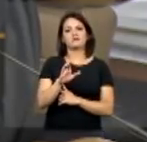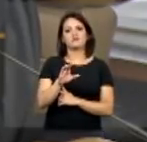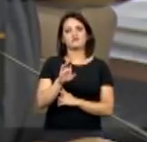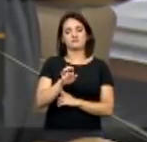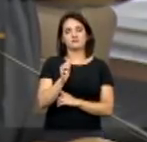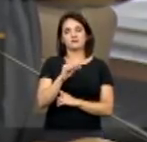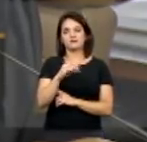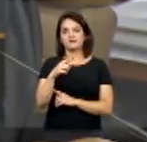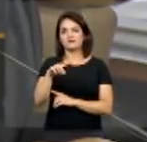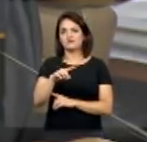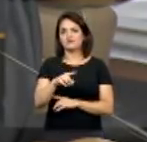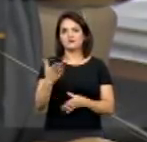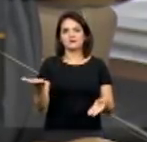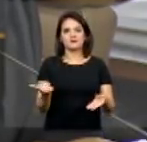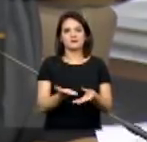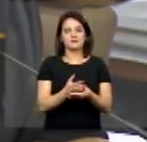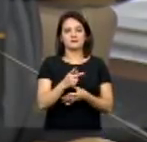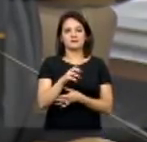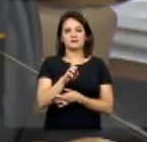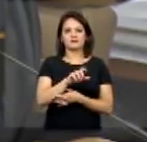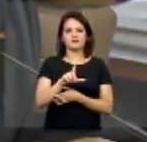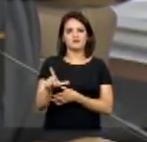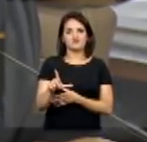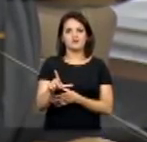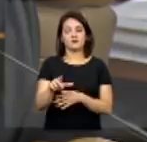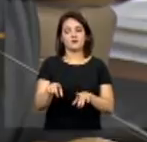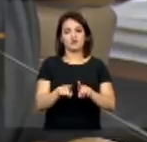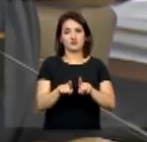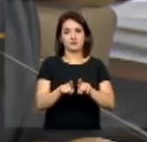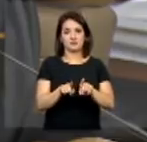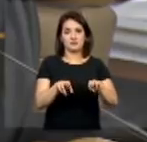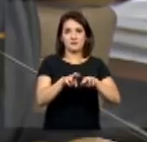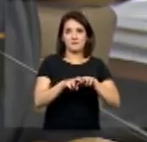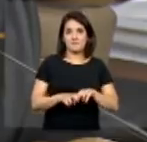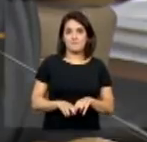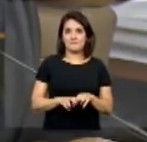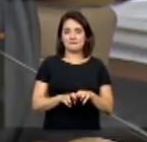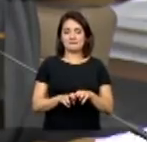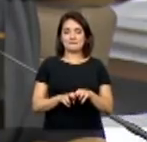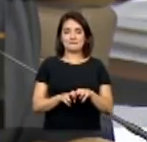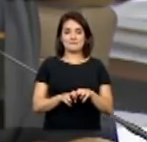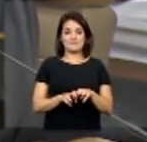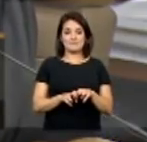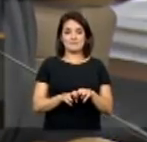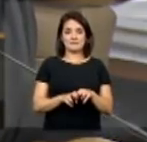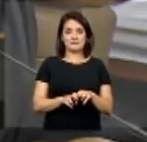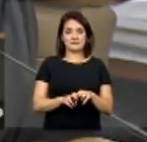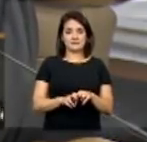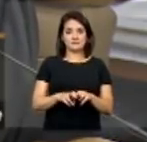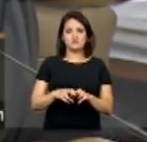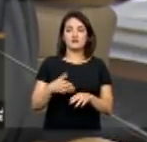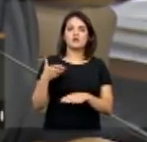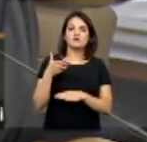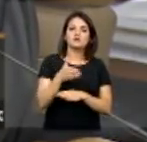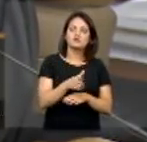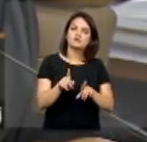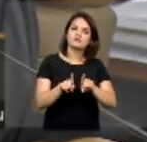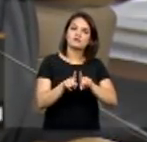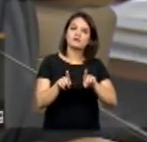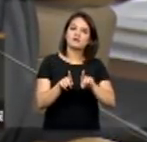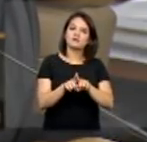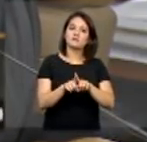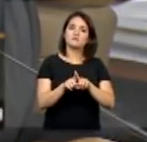considerada como oposição à imputação o como postulação direcionada à implementação de determinadas